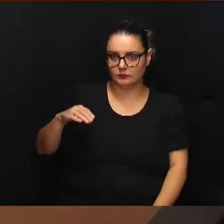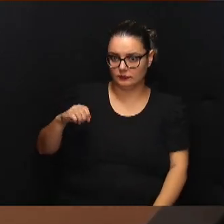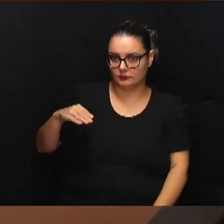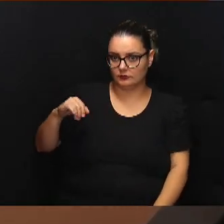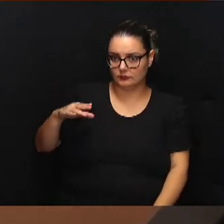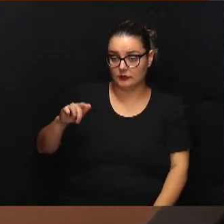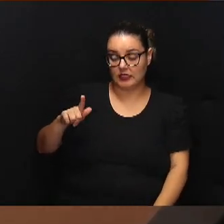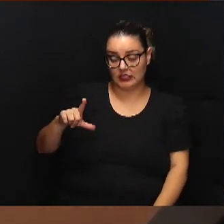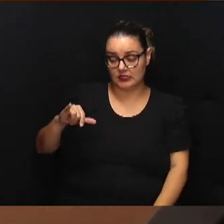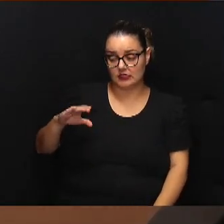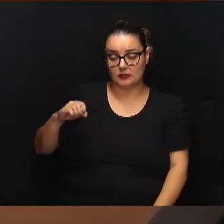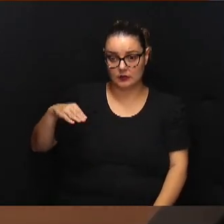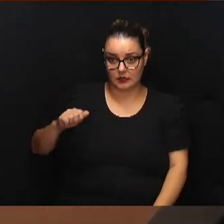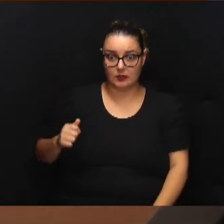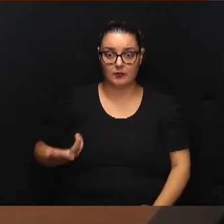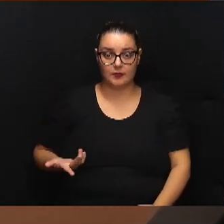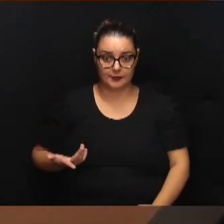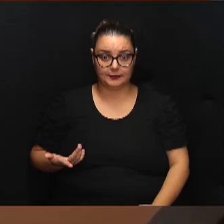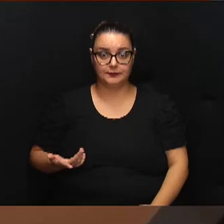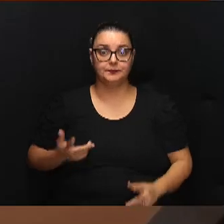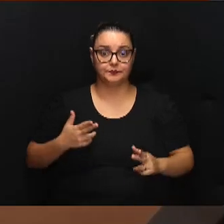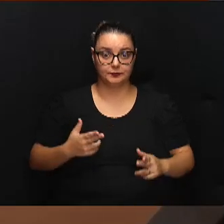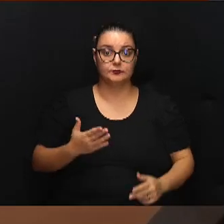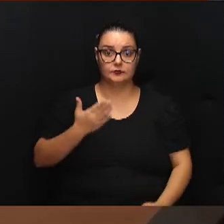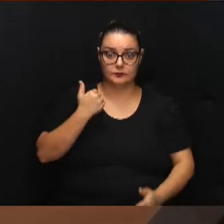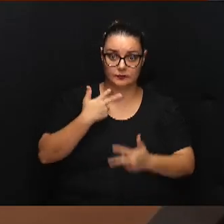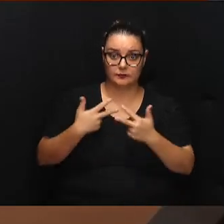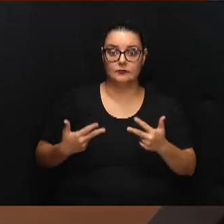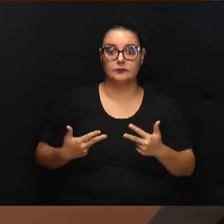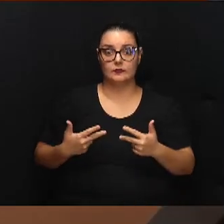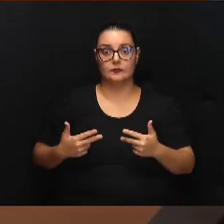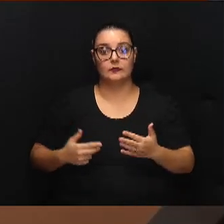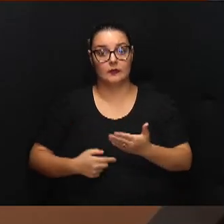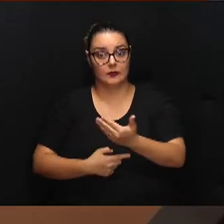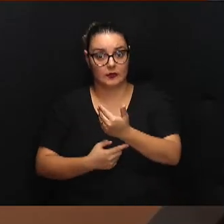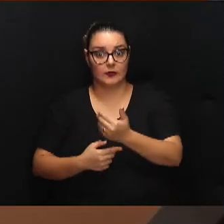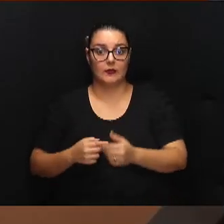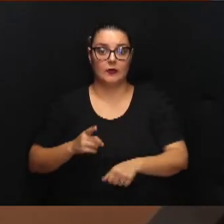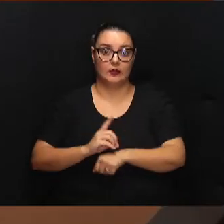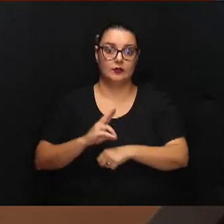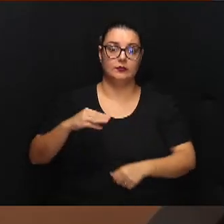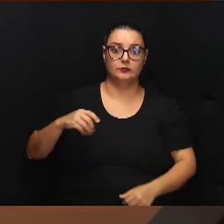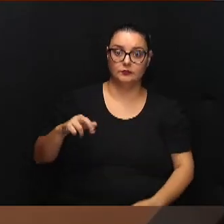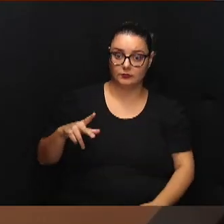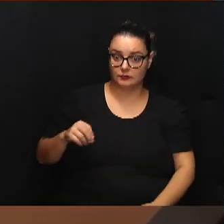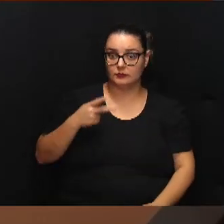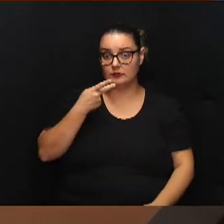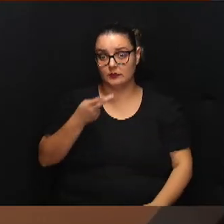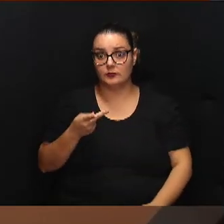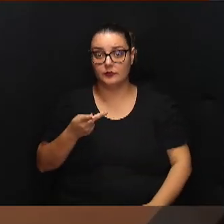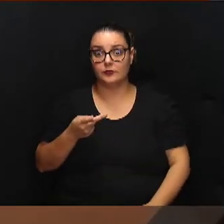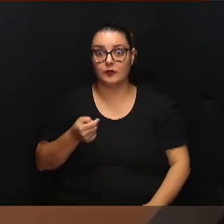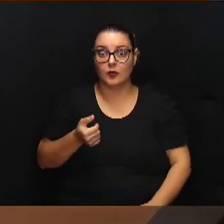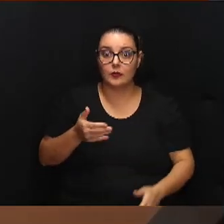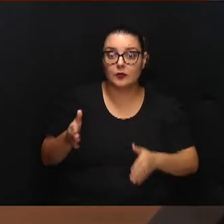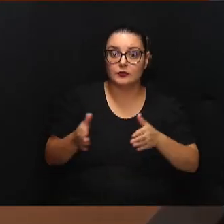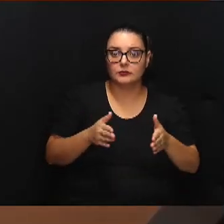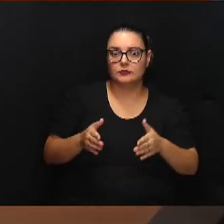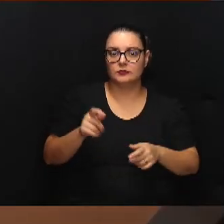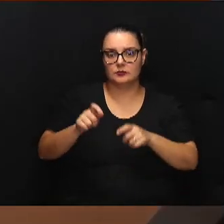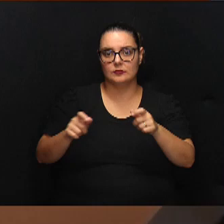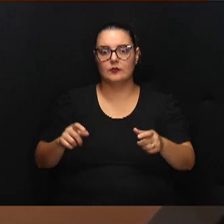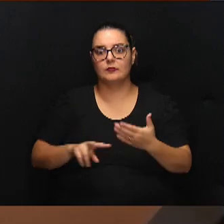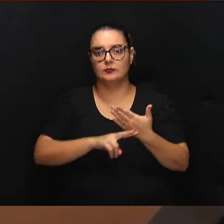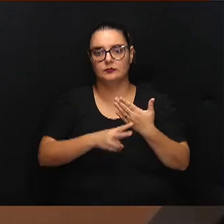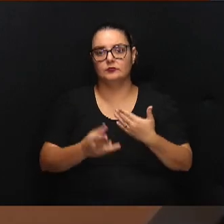a alimentação. E a gente vê que todas essas tecnologias, o Dr. Marcelo comentou, tudo que é inacessível para poucos impacta a alimentação